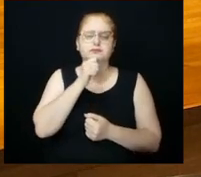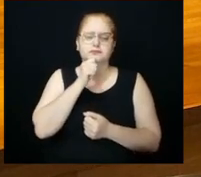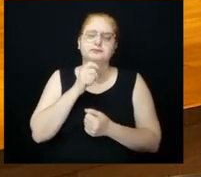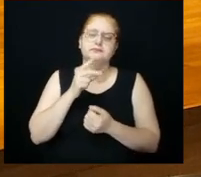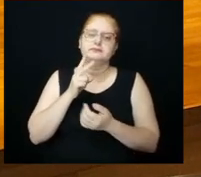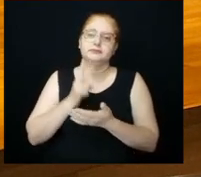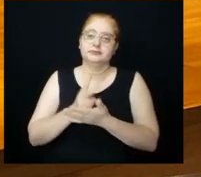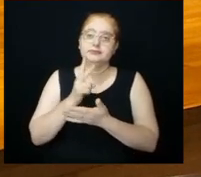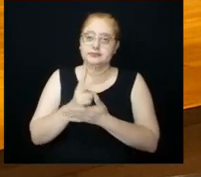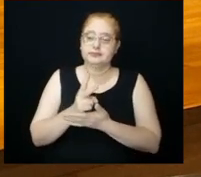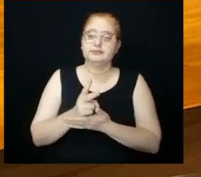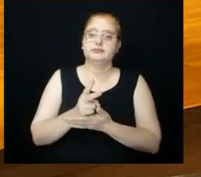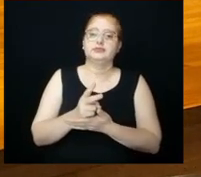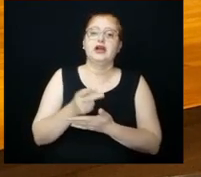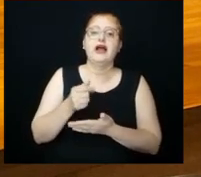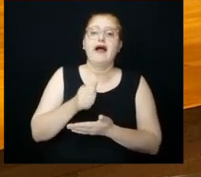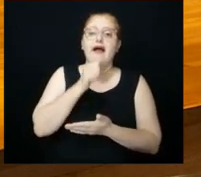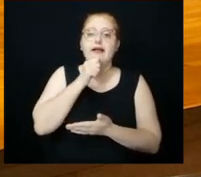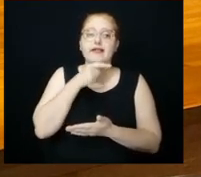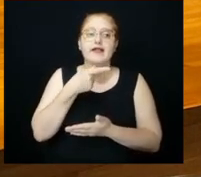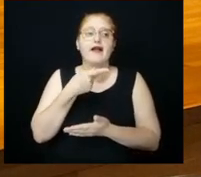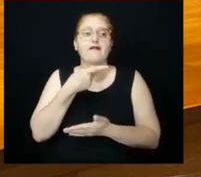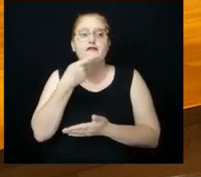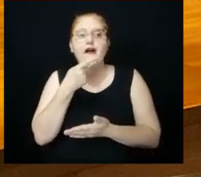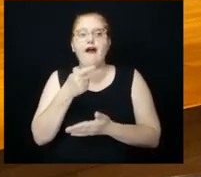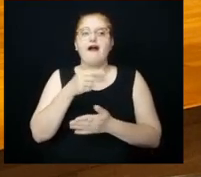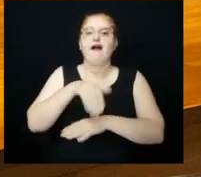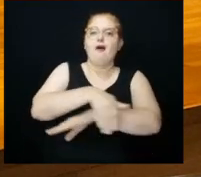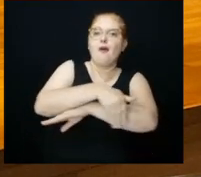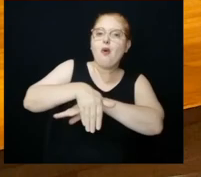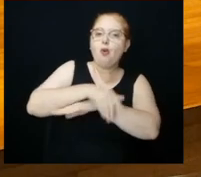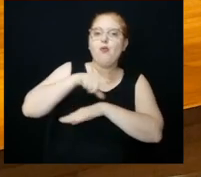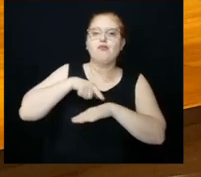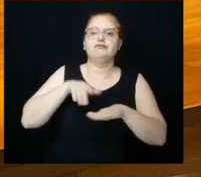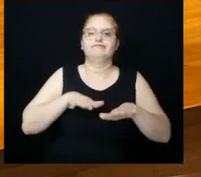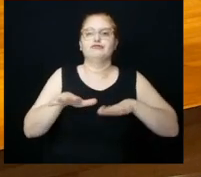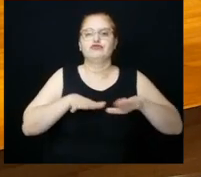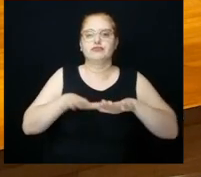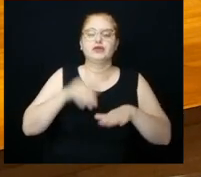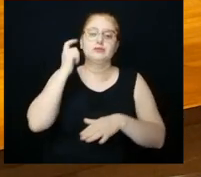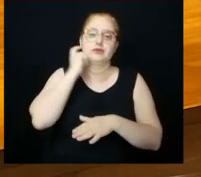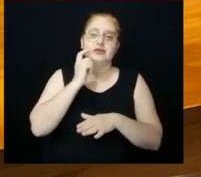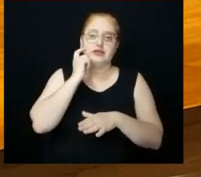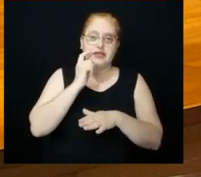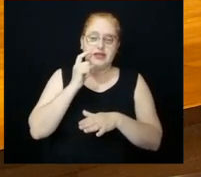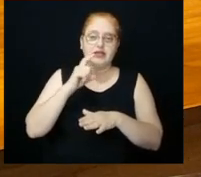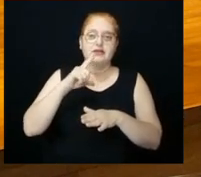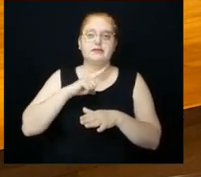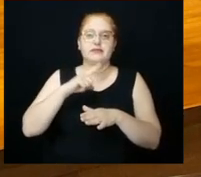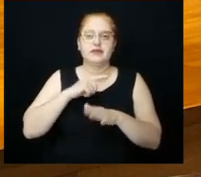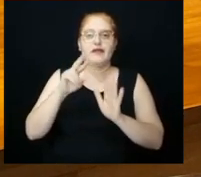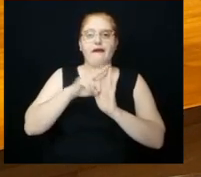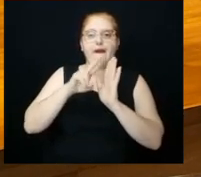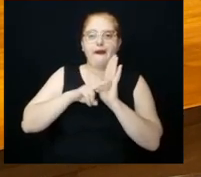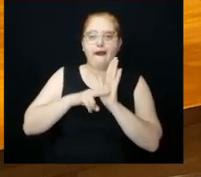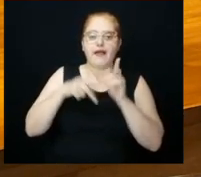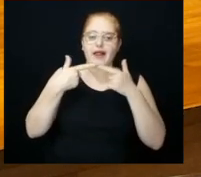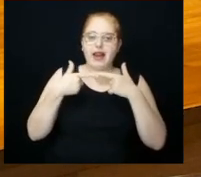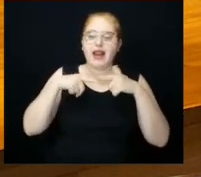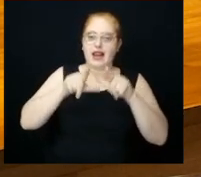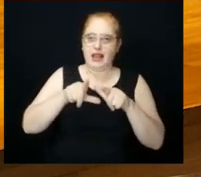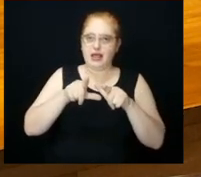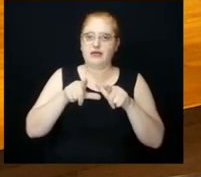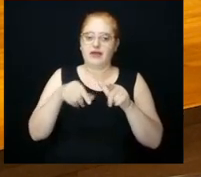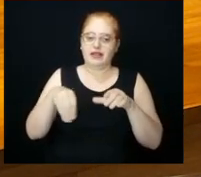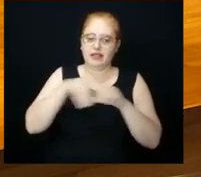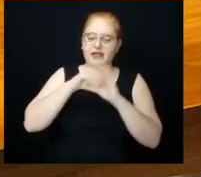sempre são línguas que são faladas na rua. Tem um movimento em Moçambique para normatizar essas línguas no